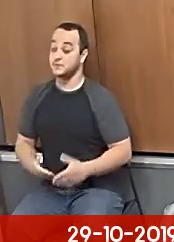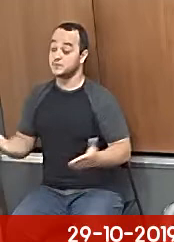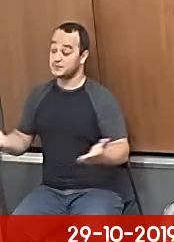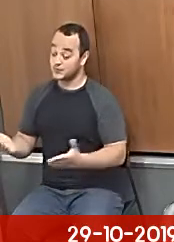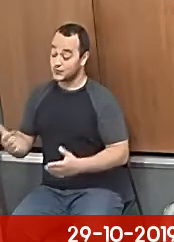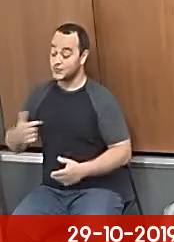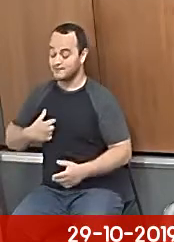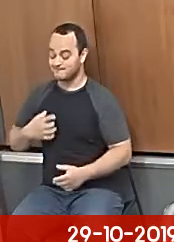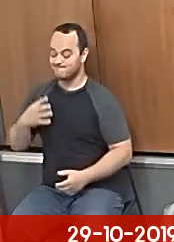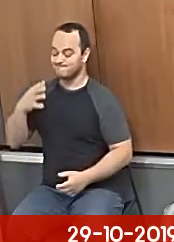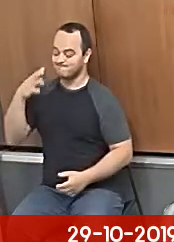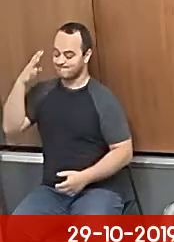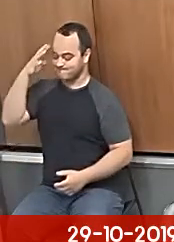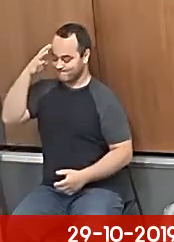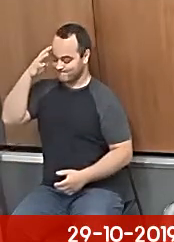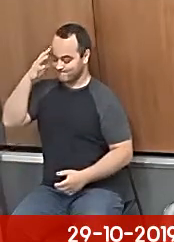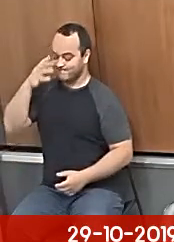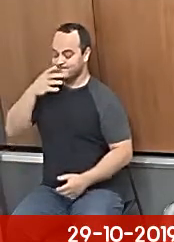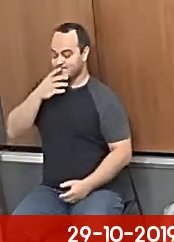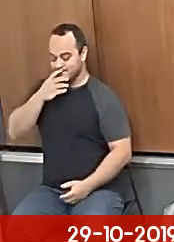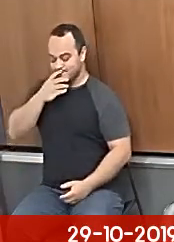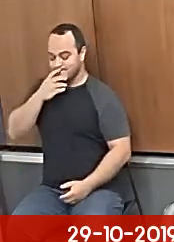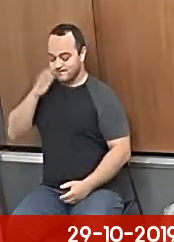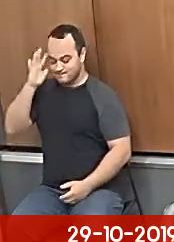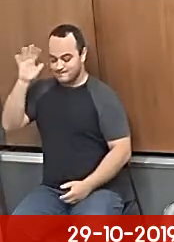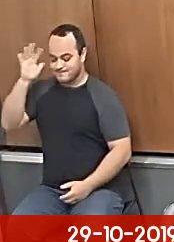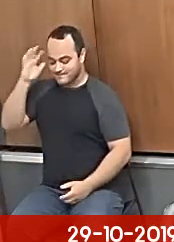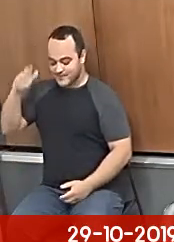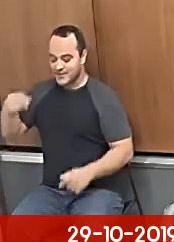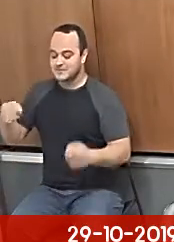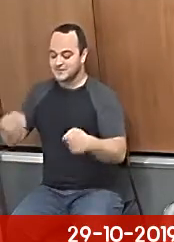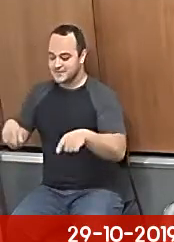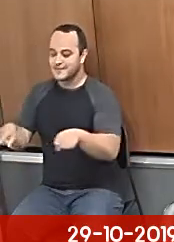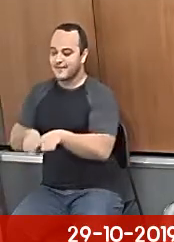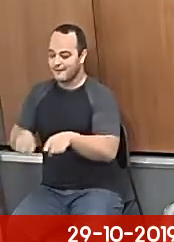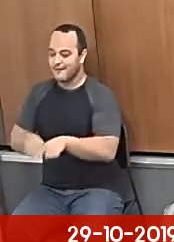gente precisa se aparelhar para